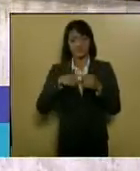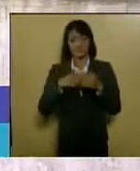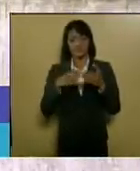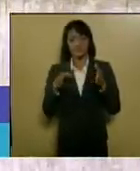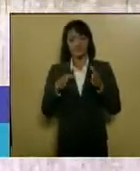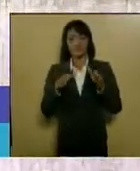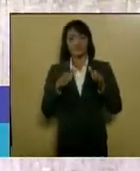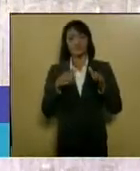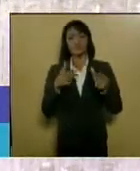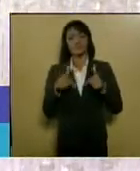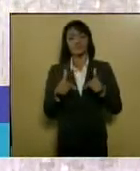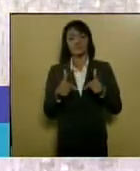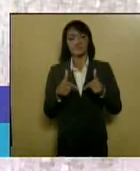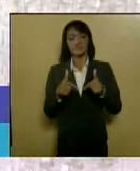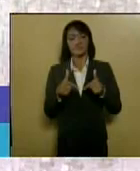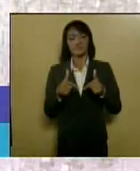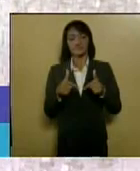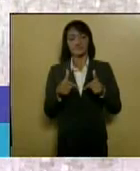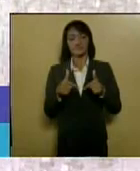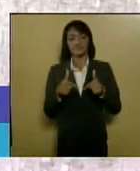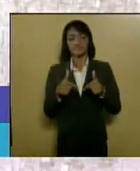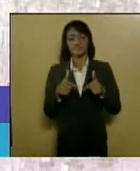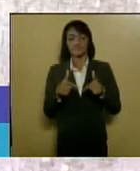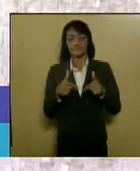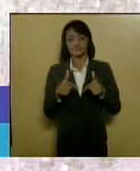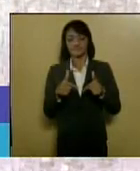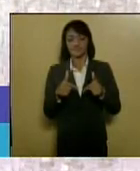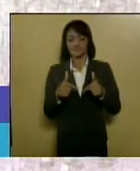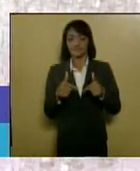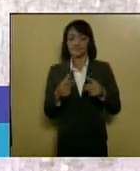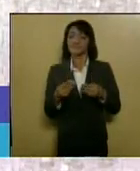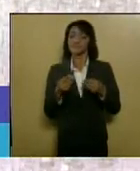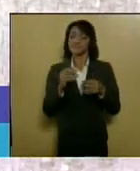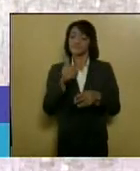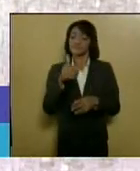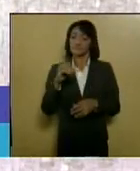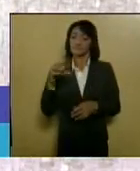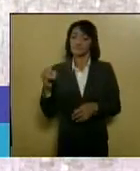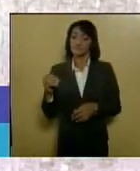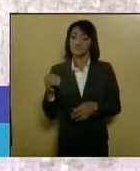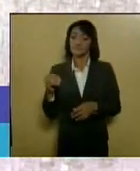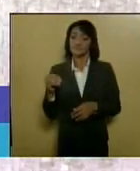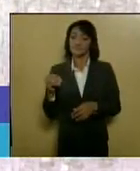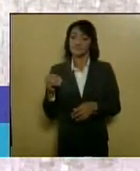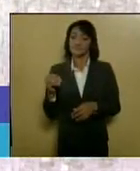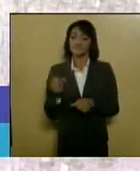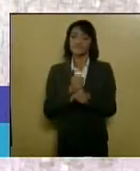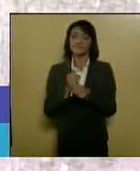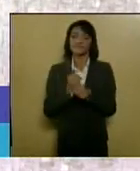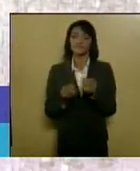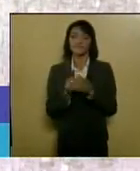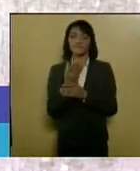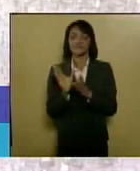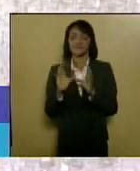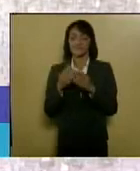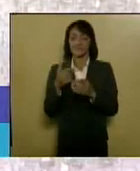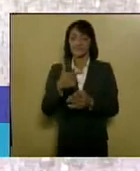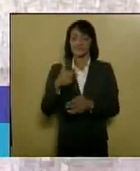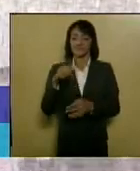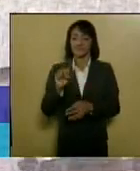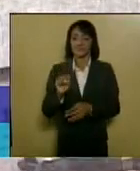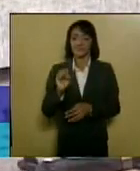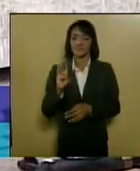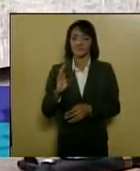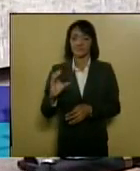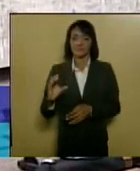a entrega da comenda em homenagem aos 100 anos do 28º Batalhão de Caçadores.